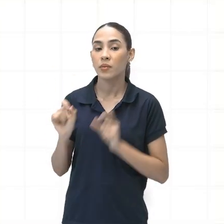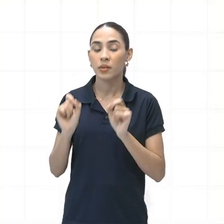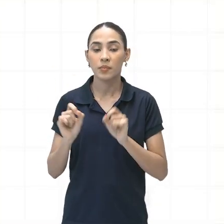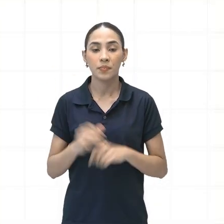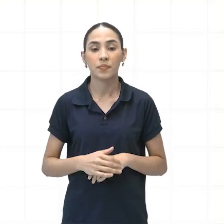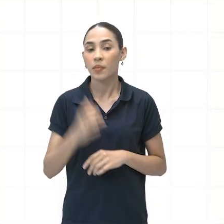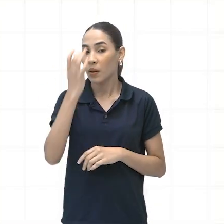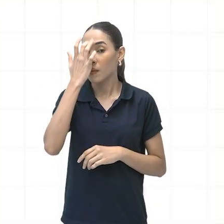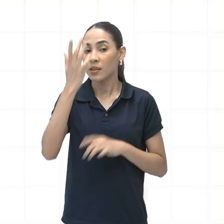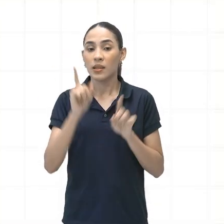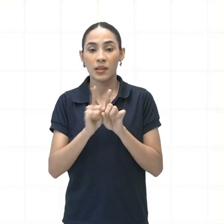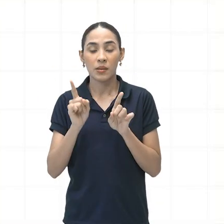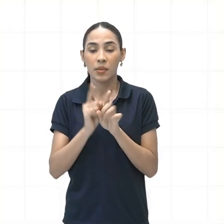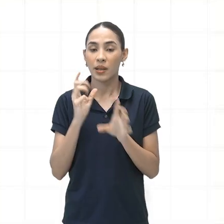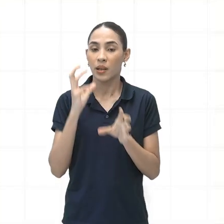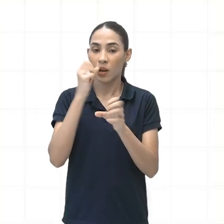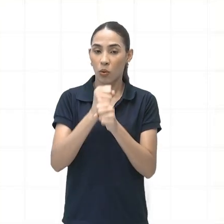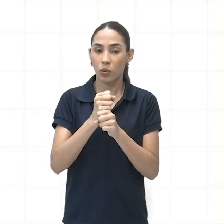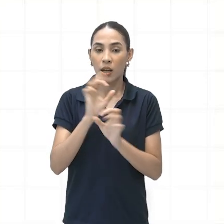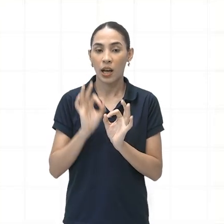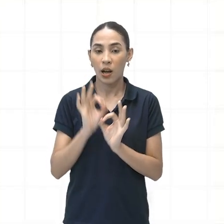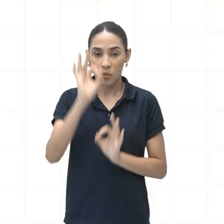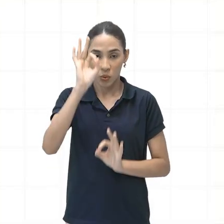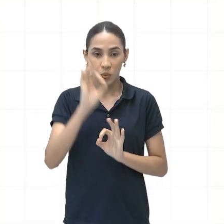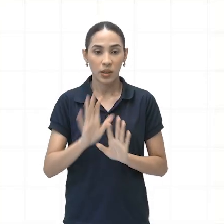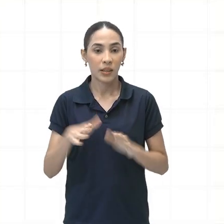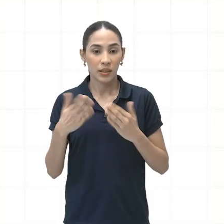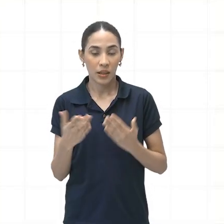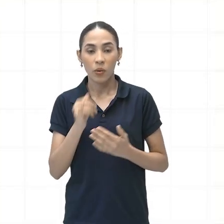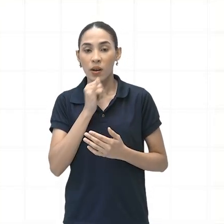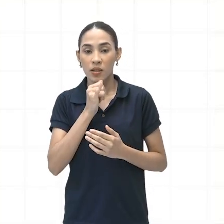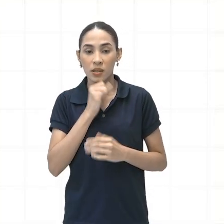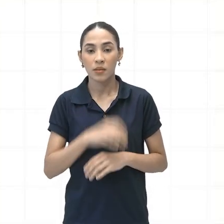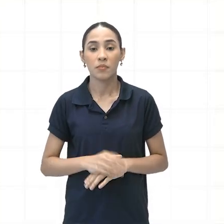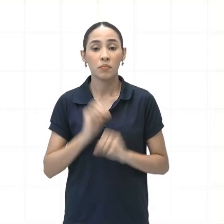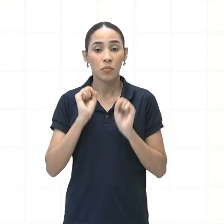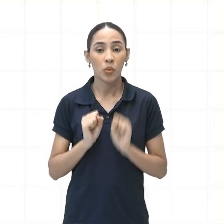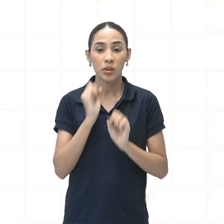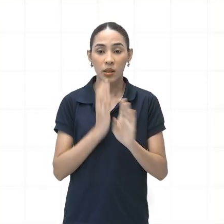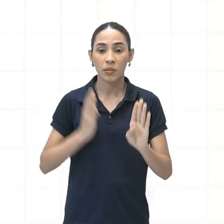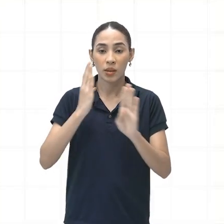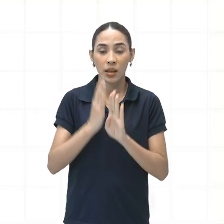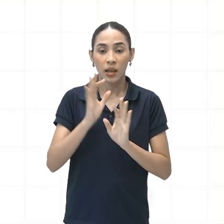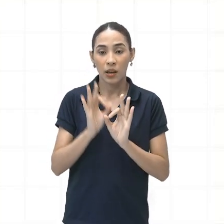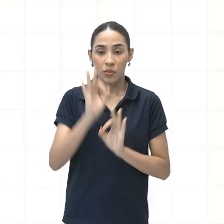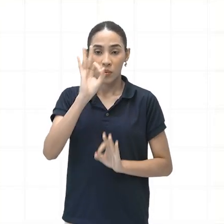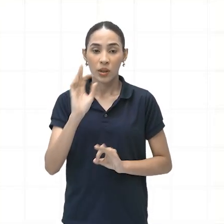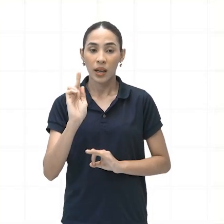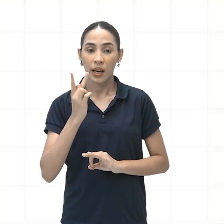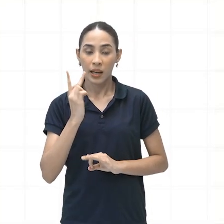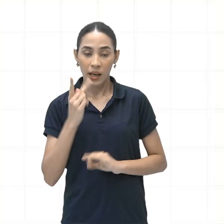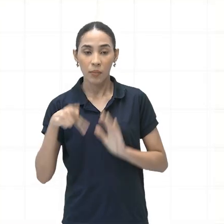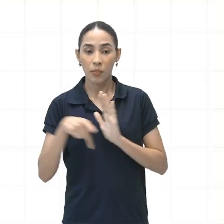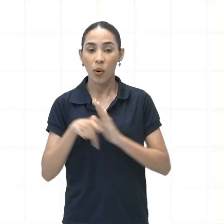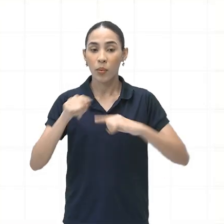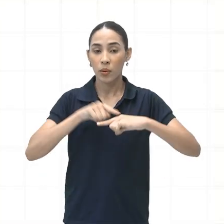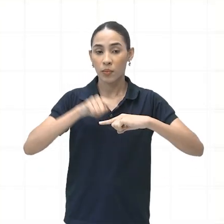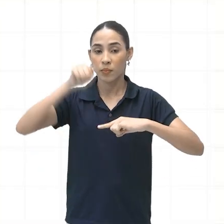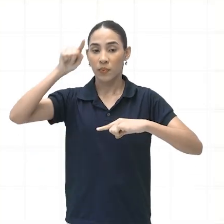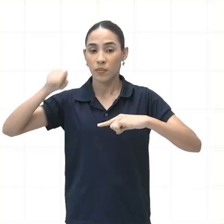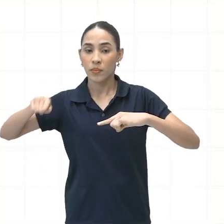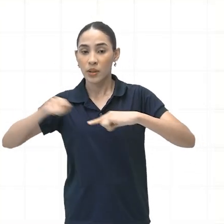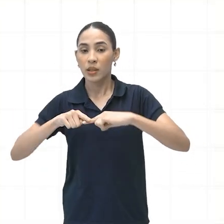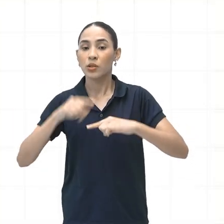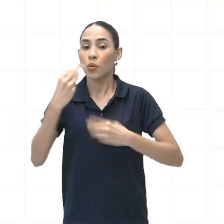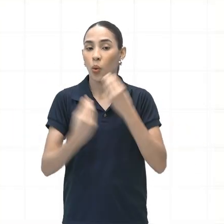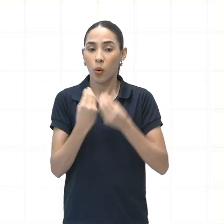a facilidade dele calcular a altura, né? Então, pôde determinar a altura H da pirâmide através